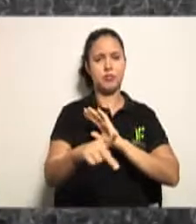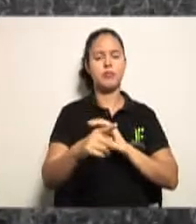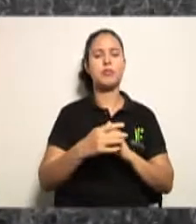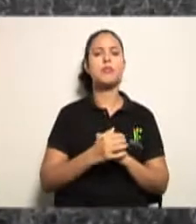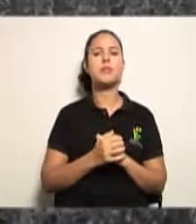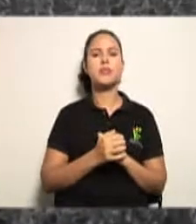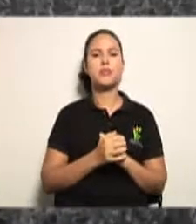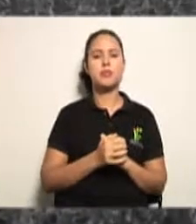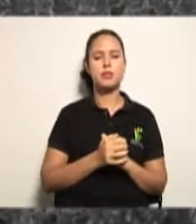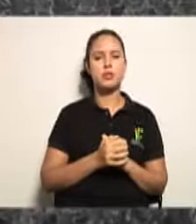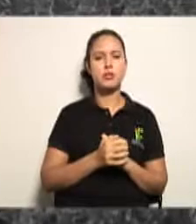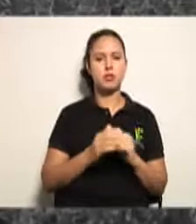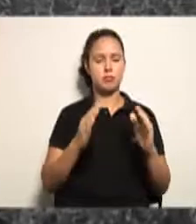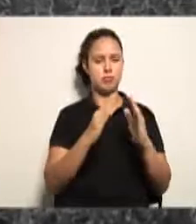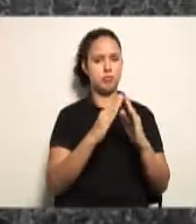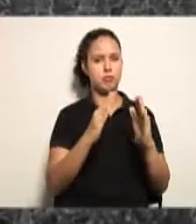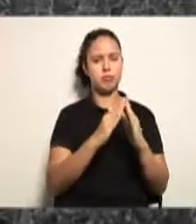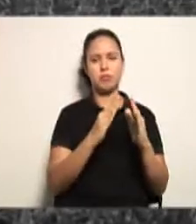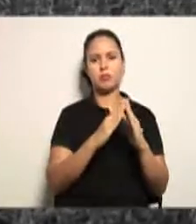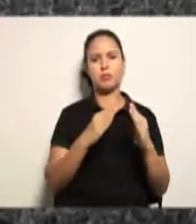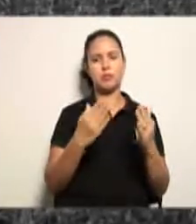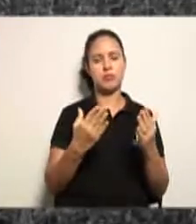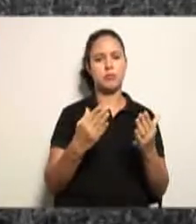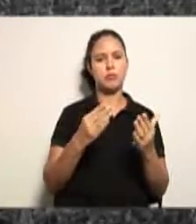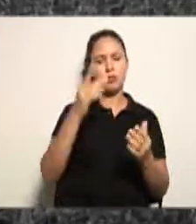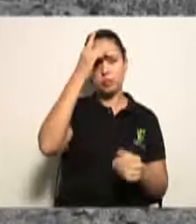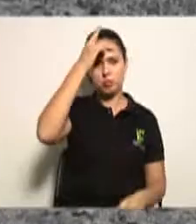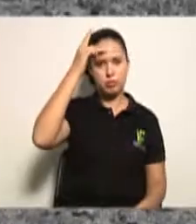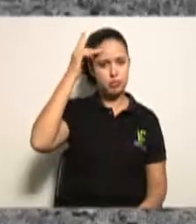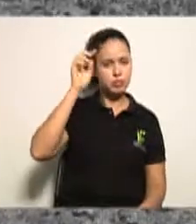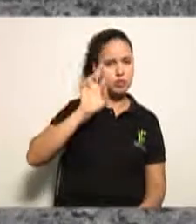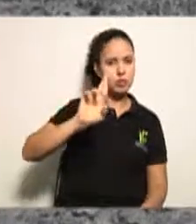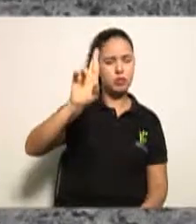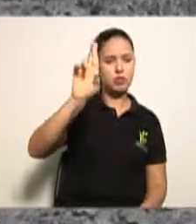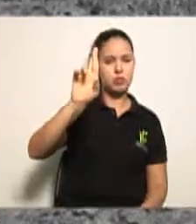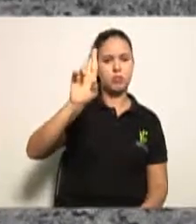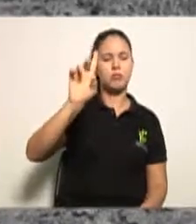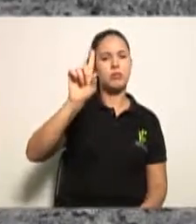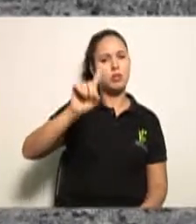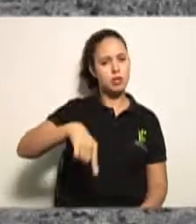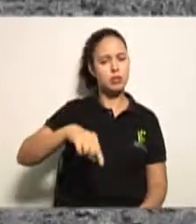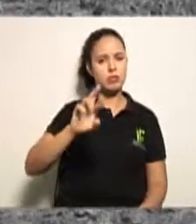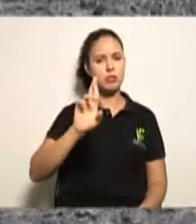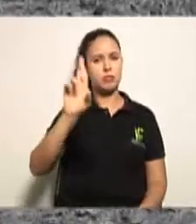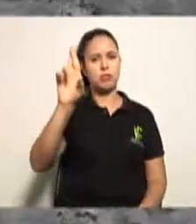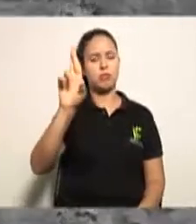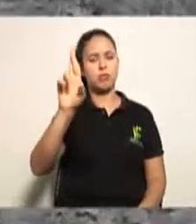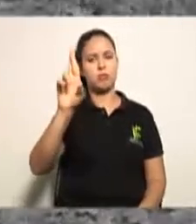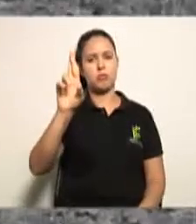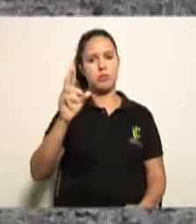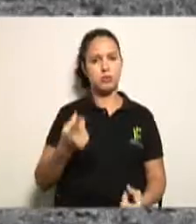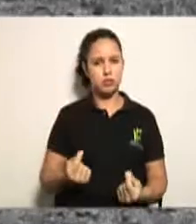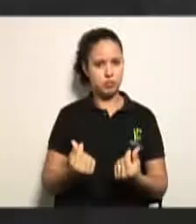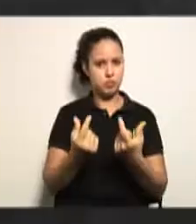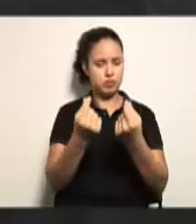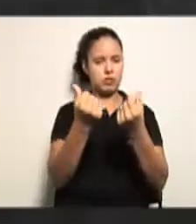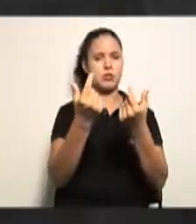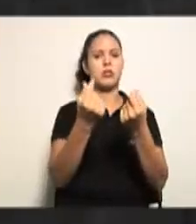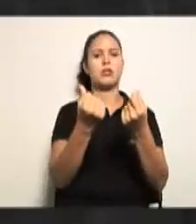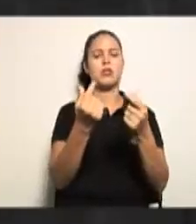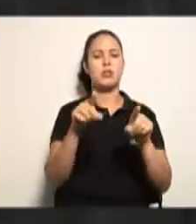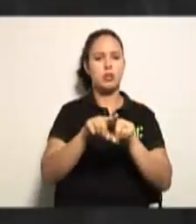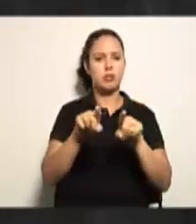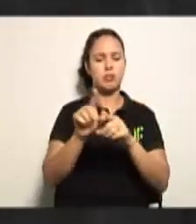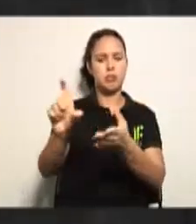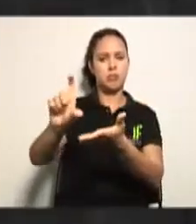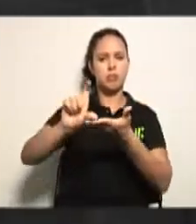Um sistema doméstico de produção, onde o mestre artesão era o dono dos meios de produção, do capital investido e lucrado,